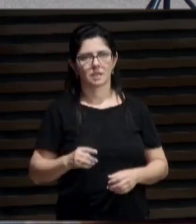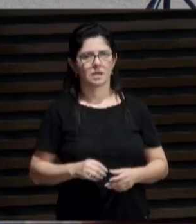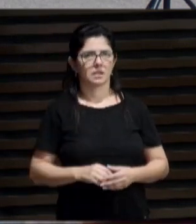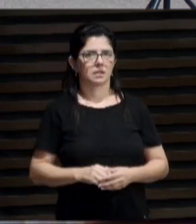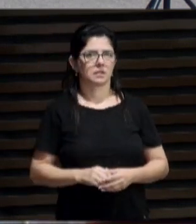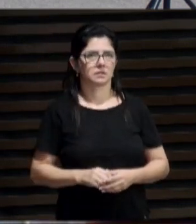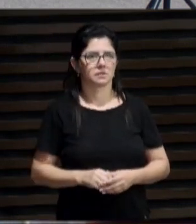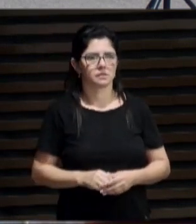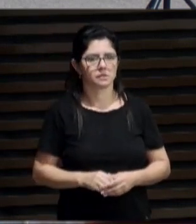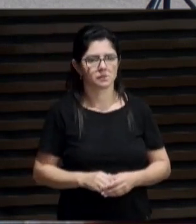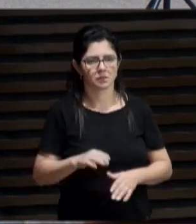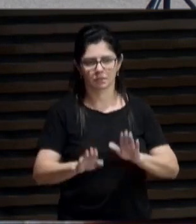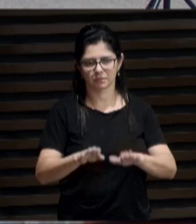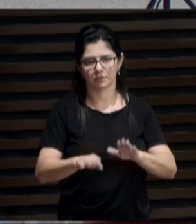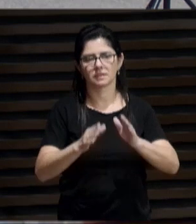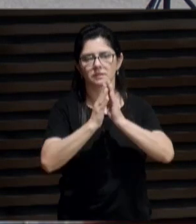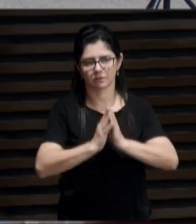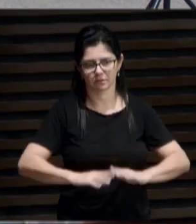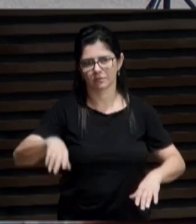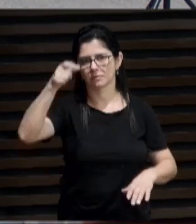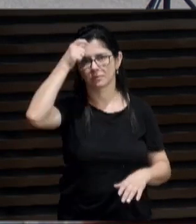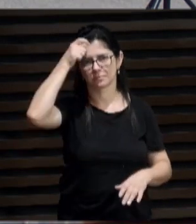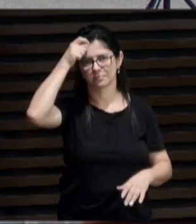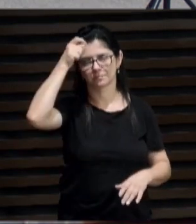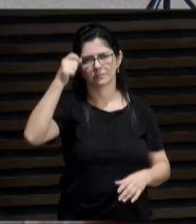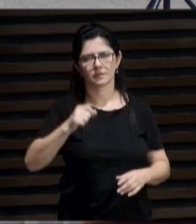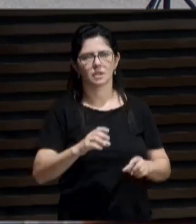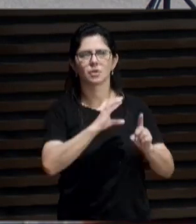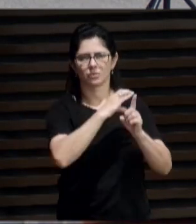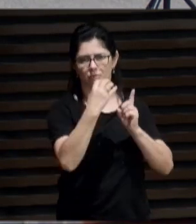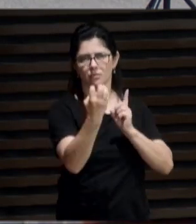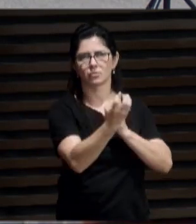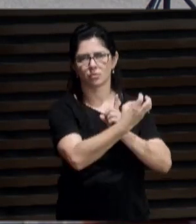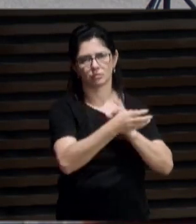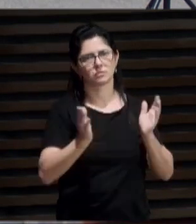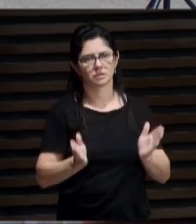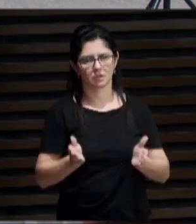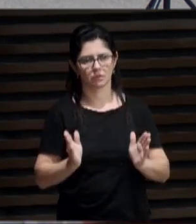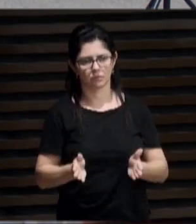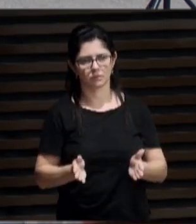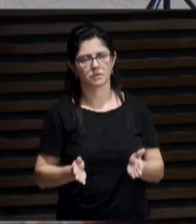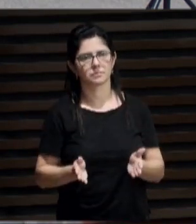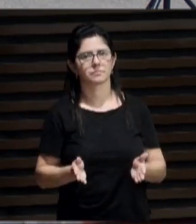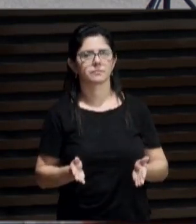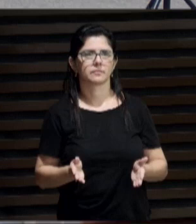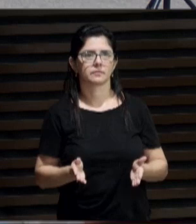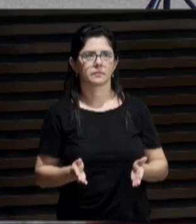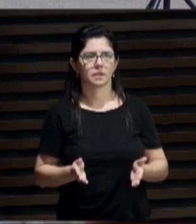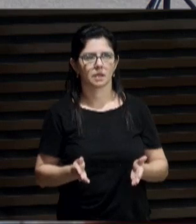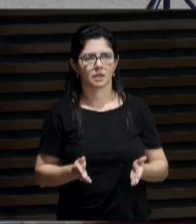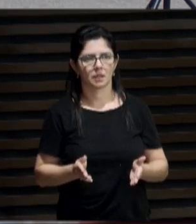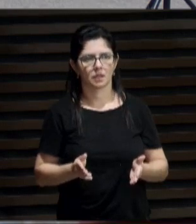demônios. O culto contemporâneo que nós vemos hoje está sendo definido